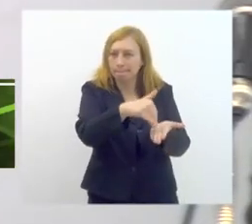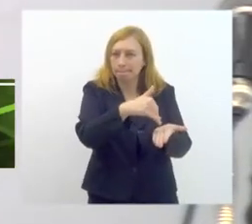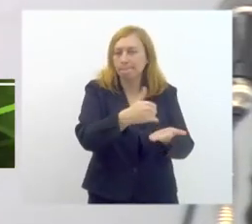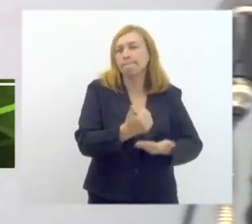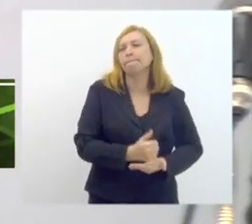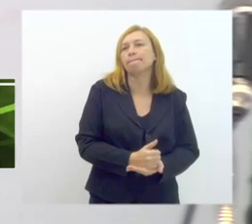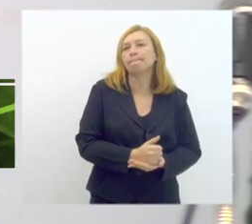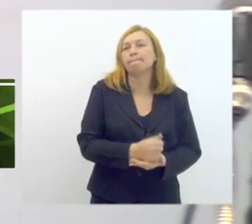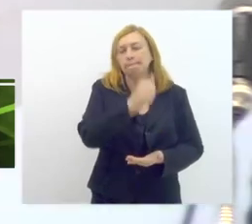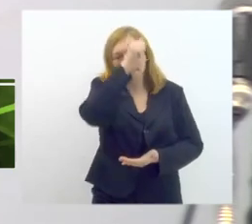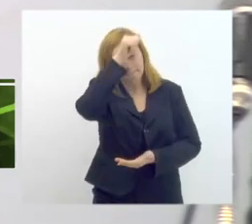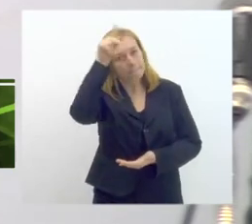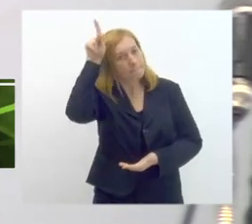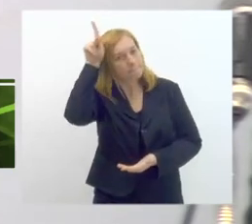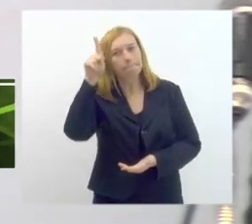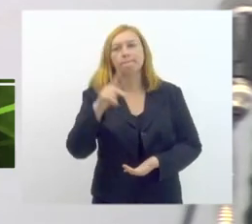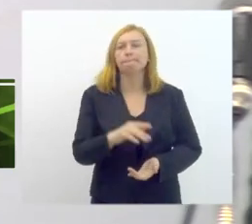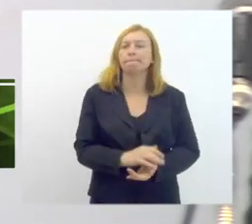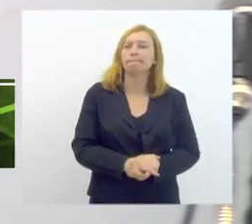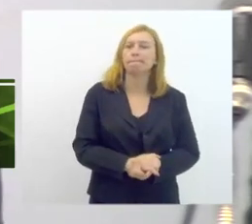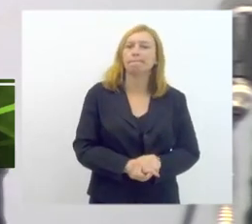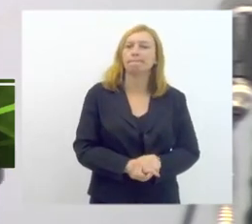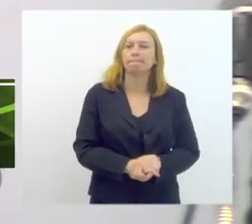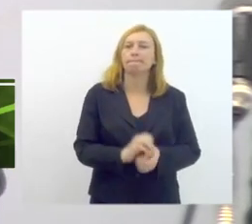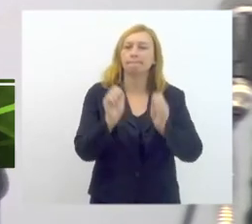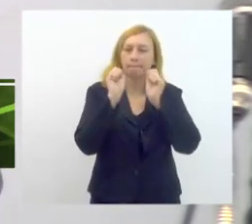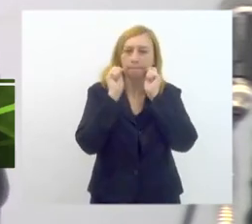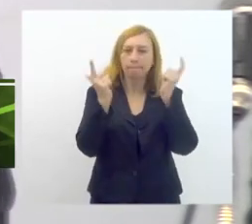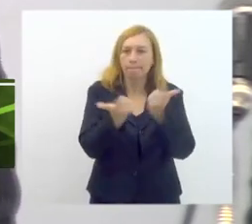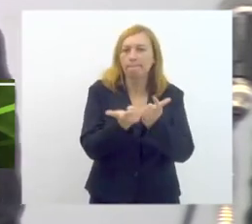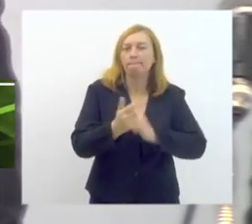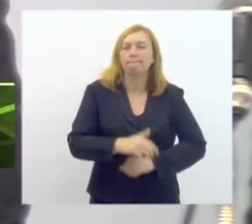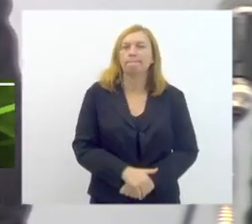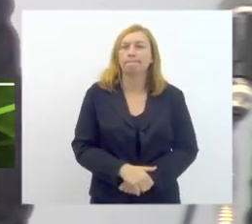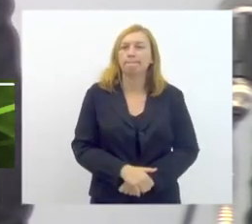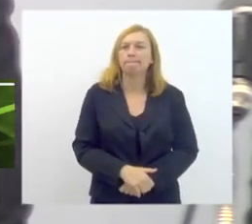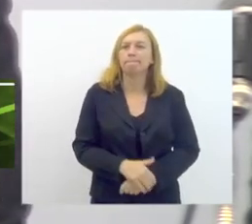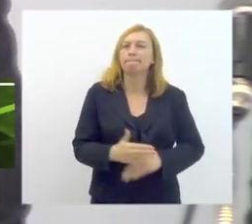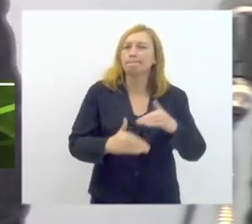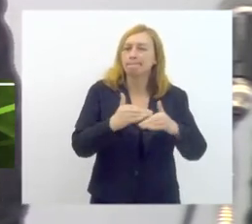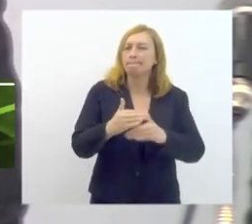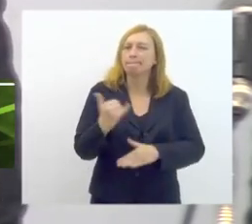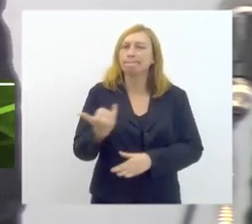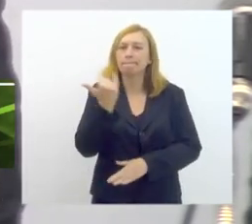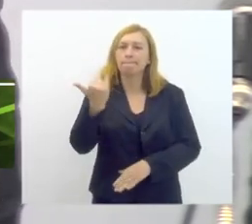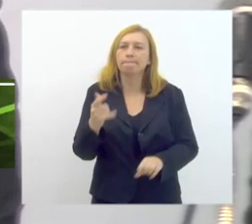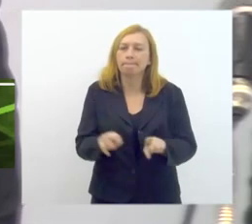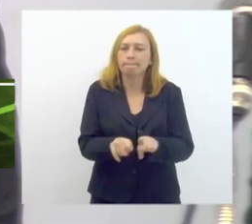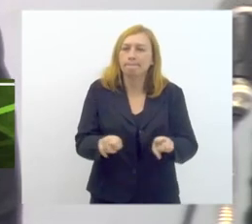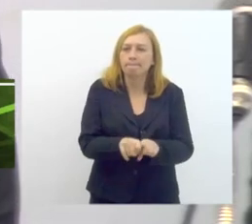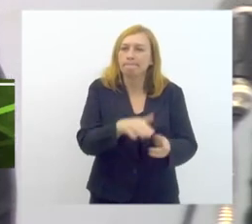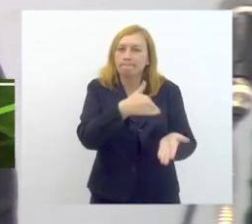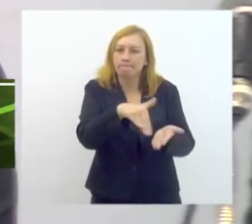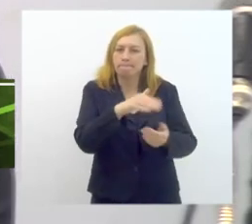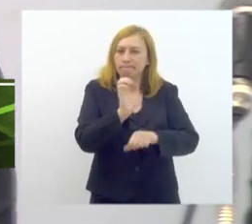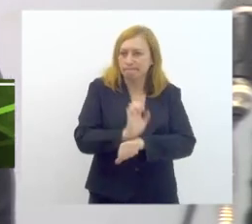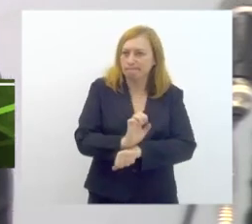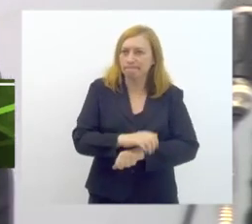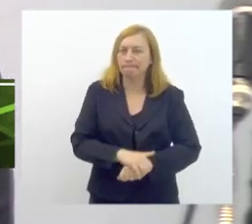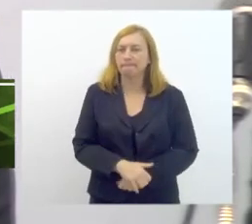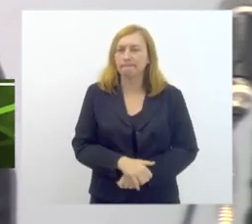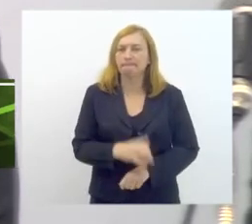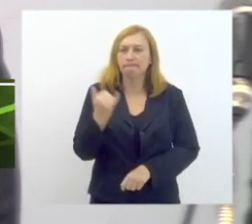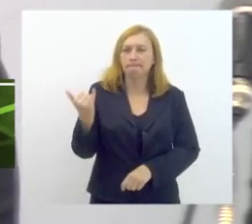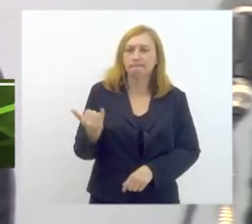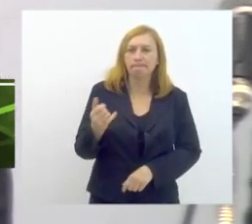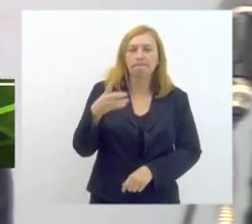de seus prefeitos e a Assembleia Legislativa, e um processo muito importante também da Secretaria de Estado. Deputado